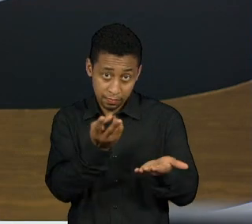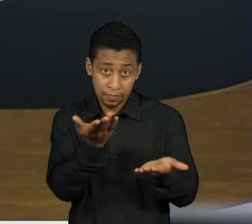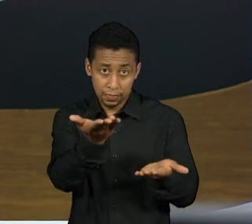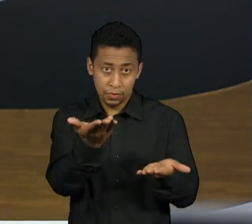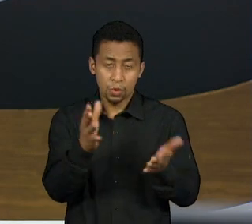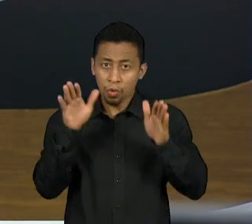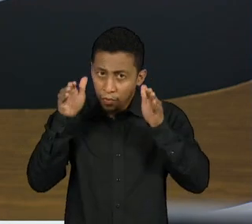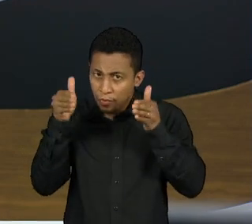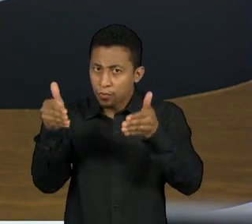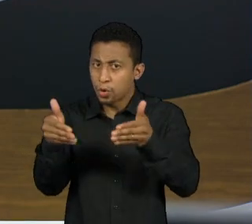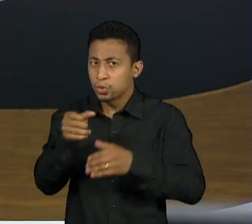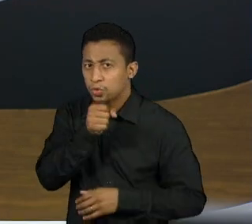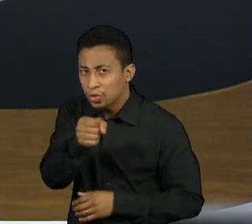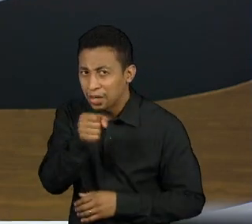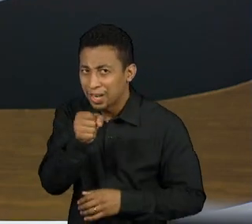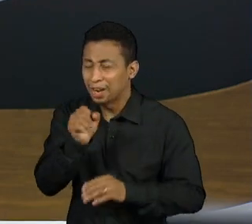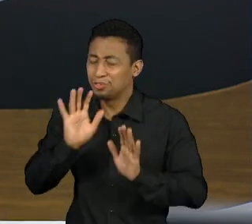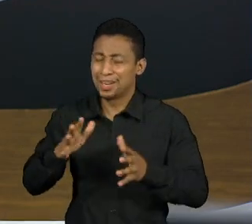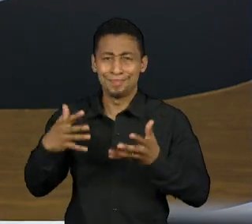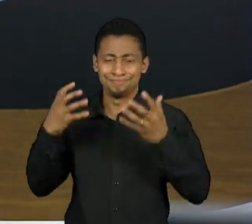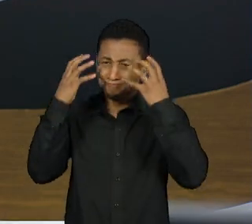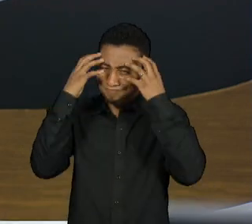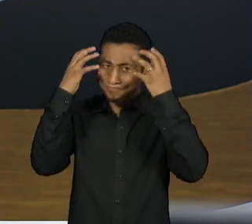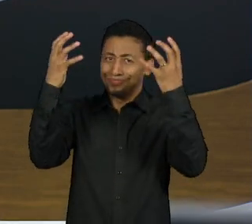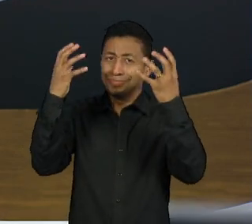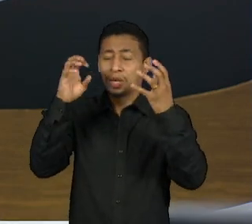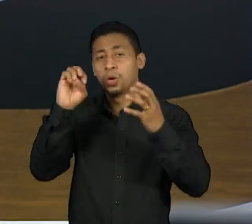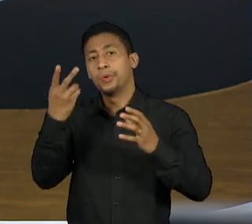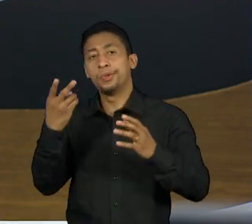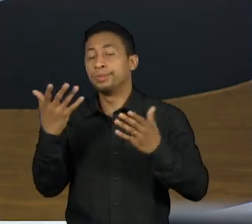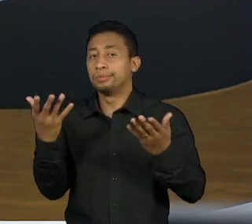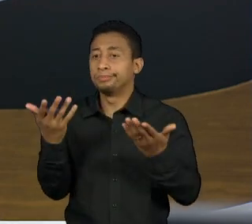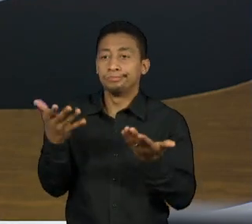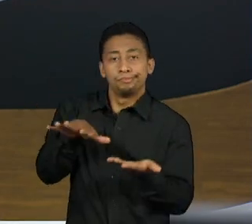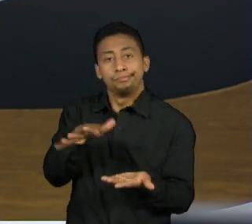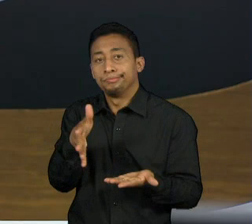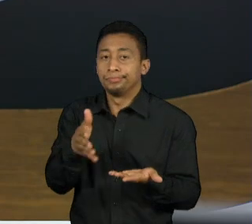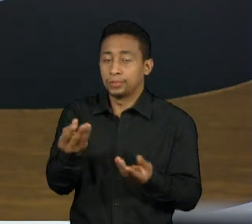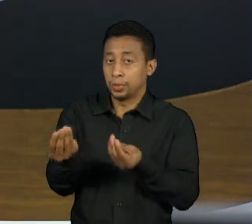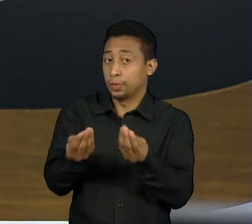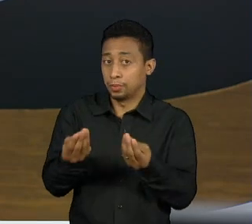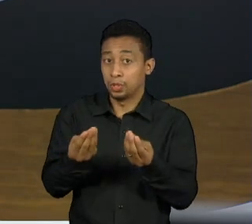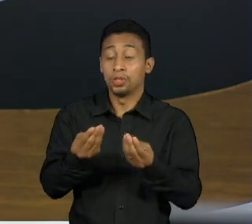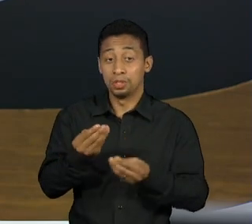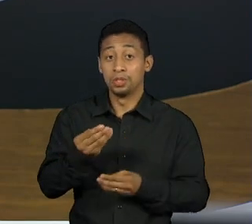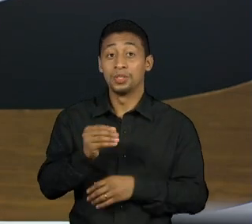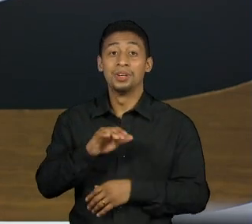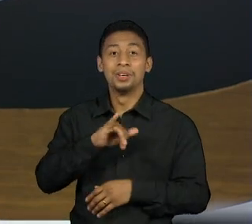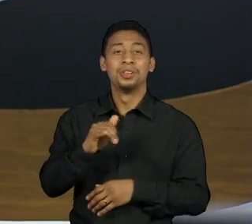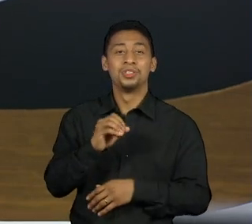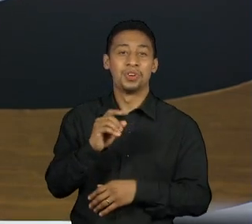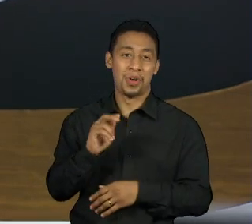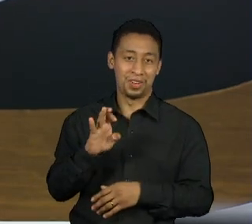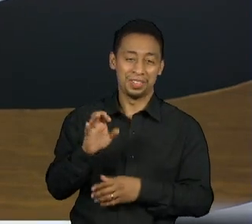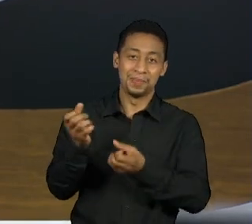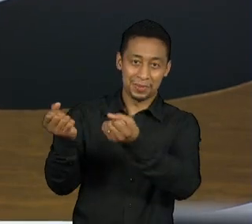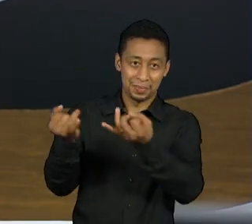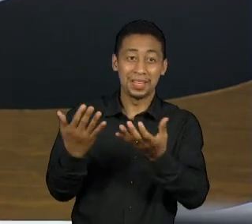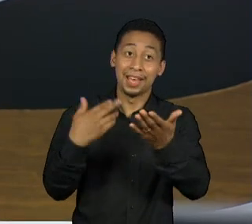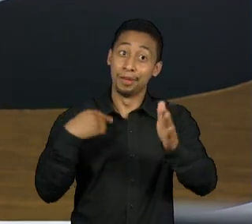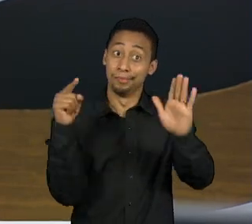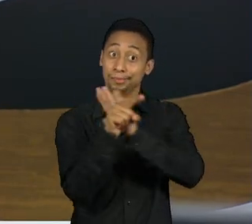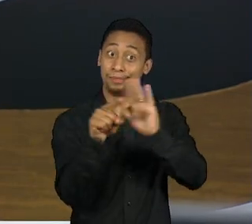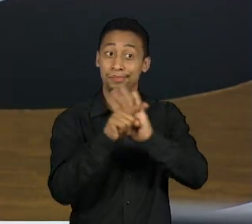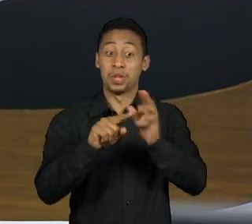copo da imprensa está meio cheio ou meio vazio. Começando pelo Jorge. Eu pedi para todo mundo para não fazer pergunta dupla e eu sou a rainha de